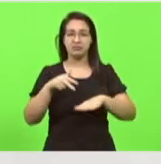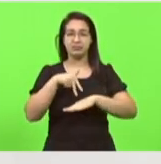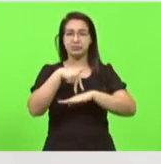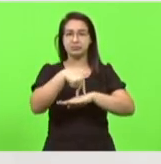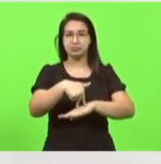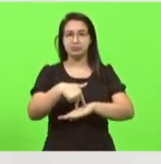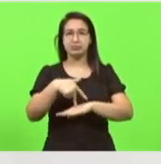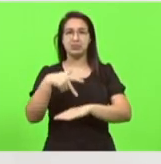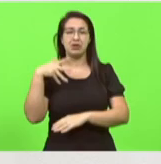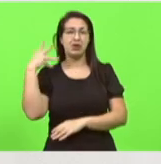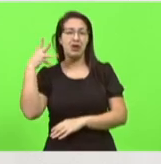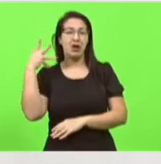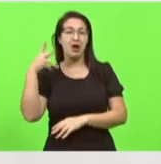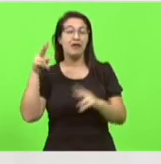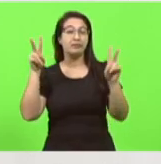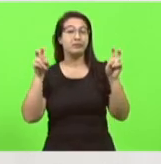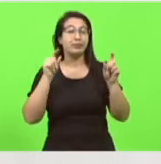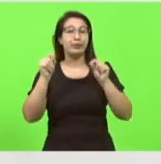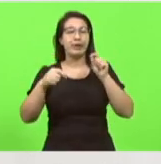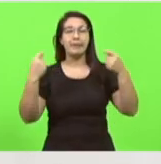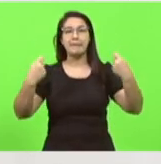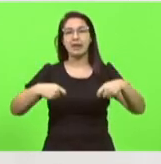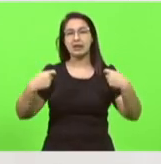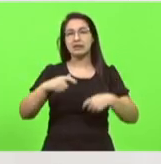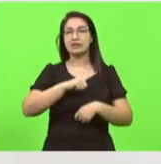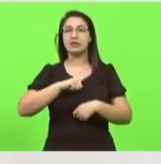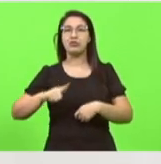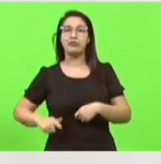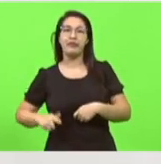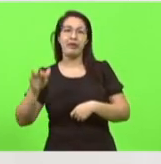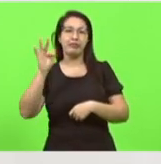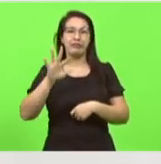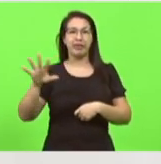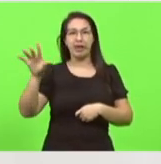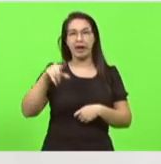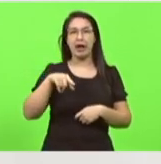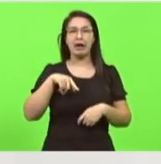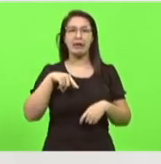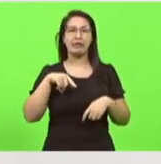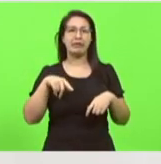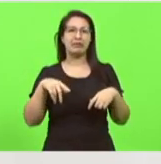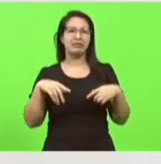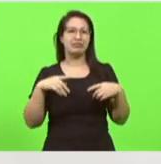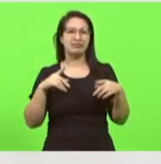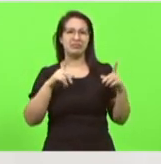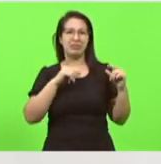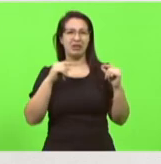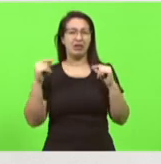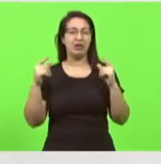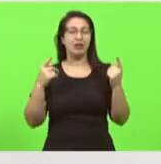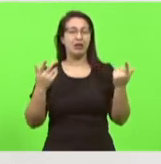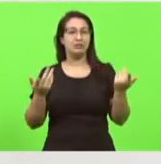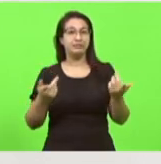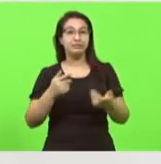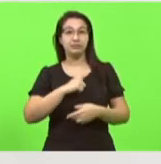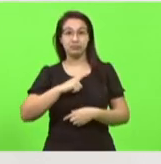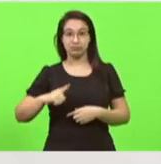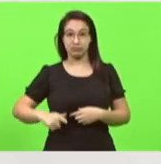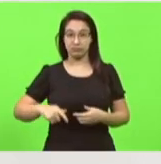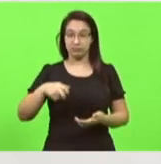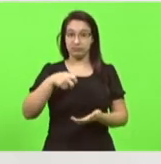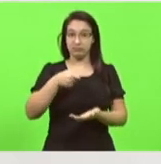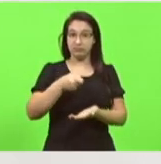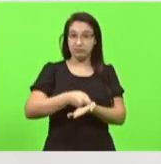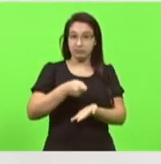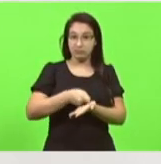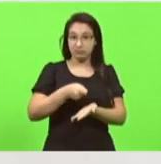Ai, temos que ter um governo federal. Ora, se também não tem quem cobre, falar bem a verdade tem que ser dita. Se